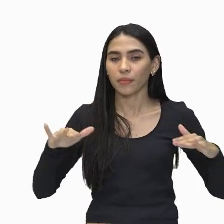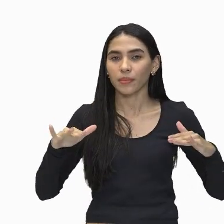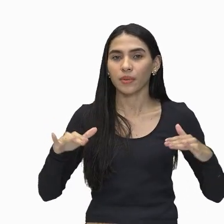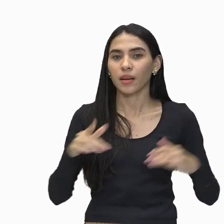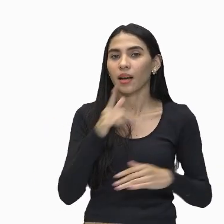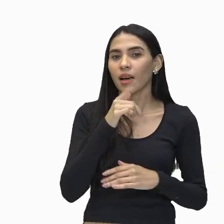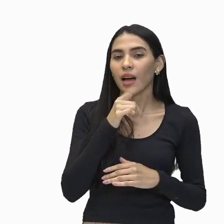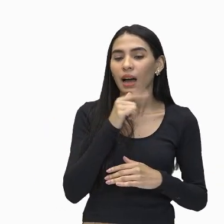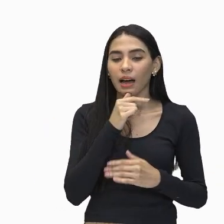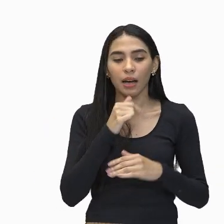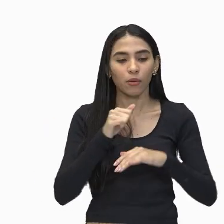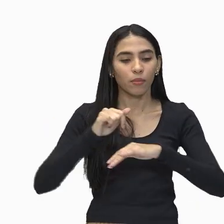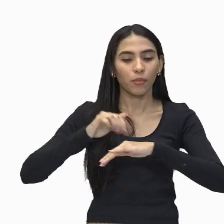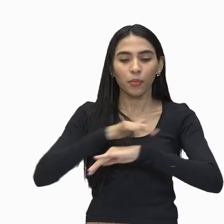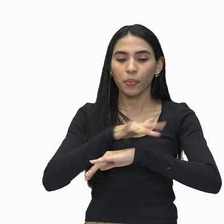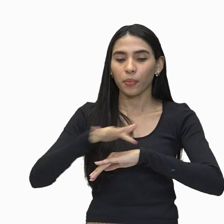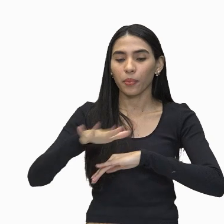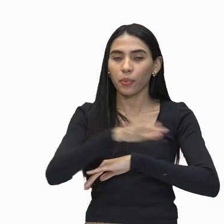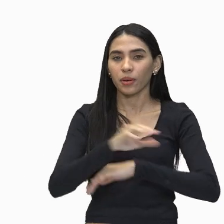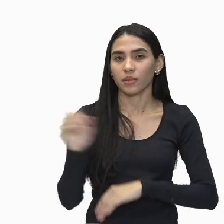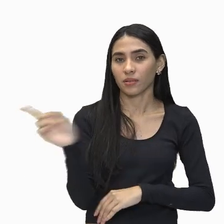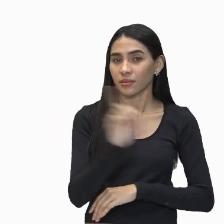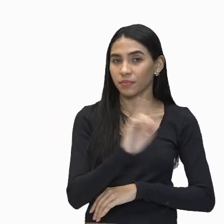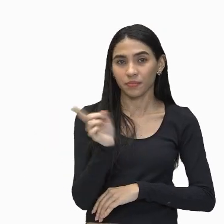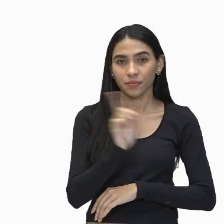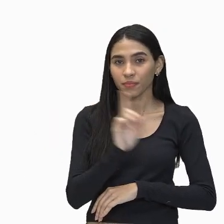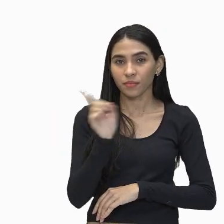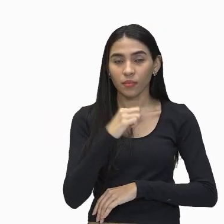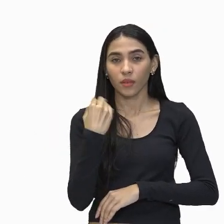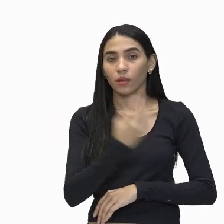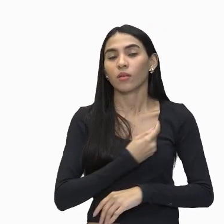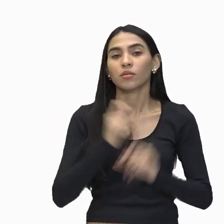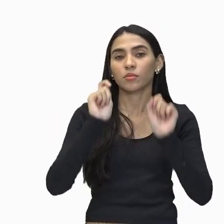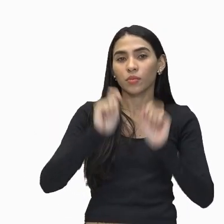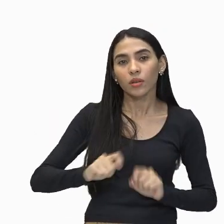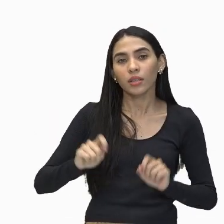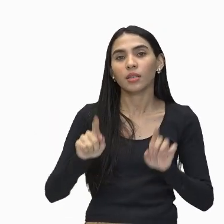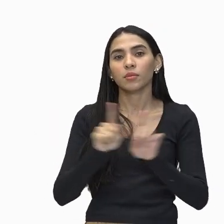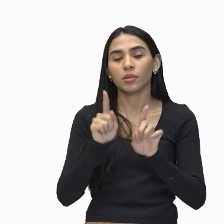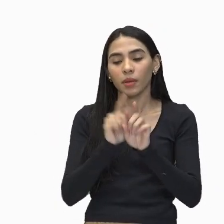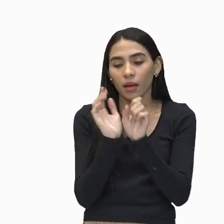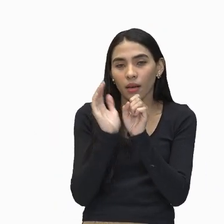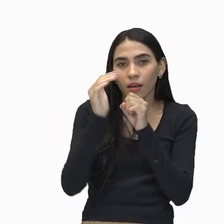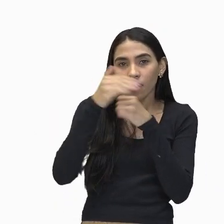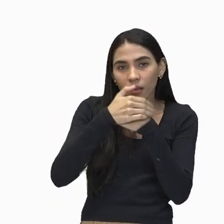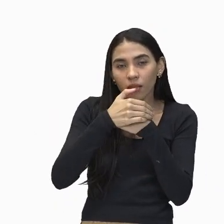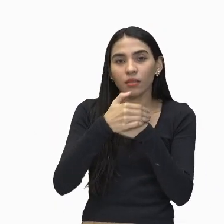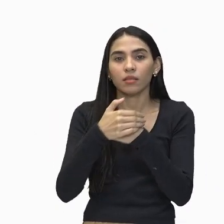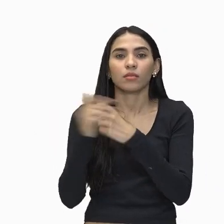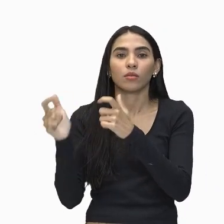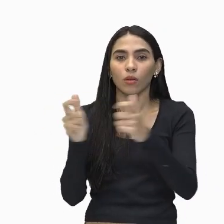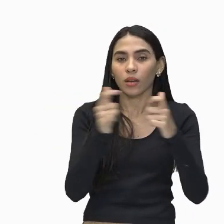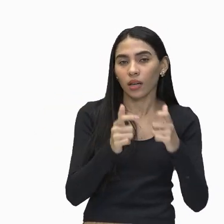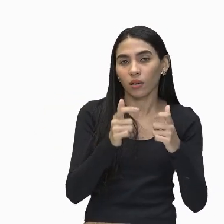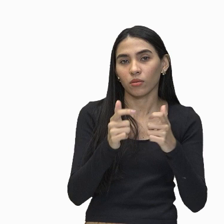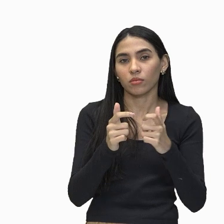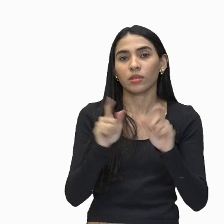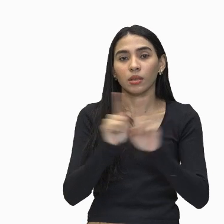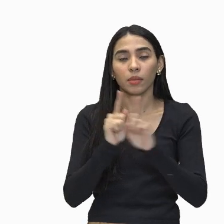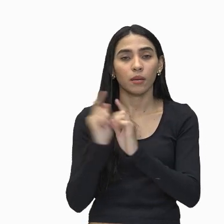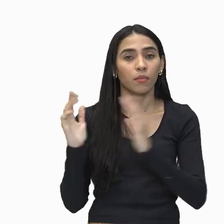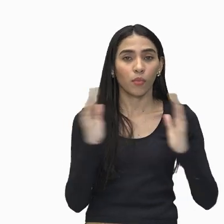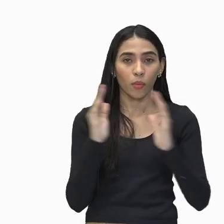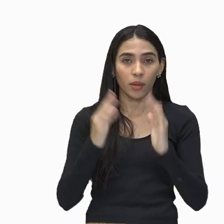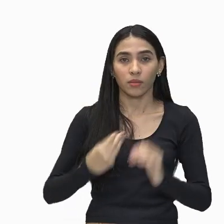água por todos os lados. Não, nós não somos essa ilha. Nós podemos até nos isolar em determinados momentos da nossa